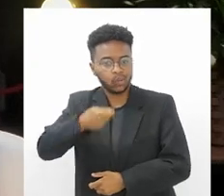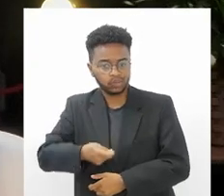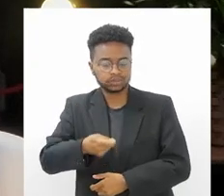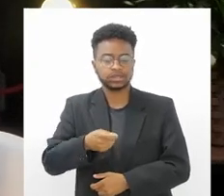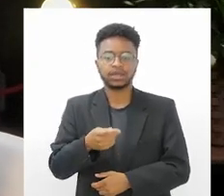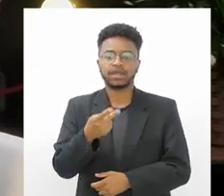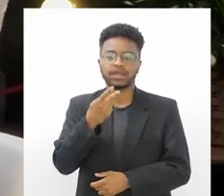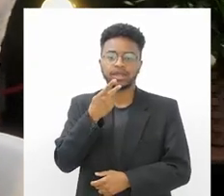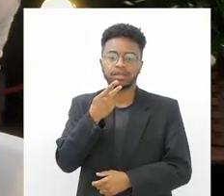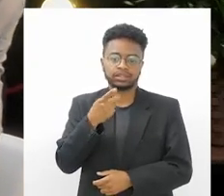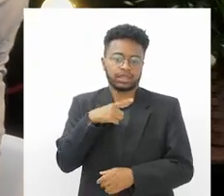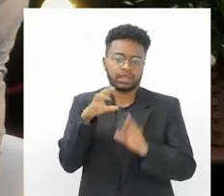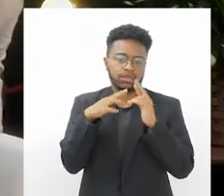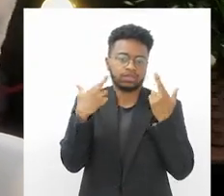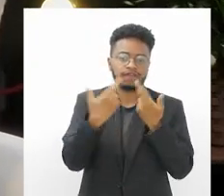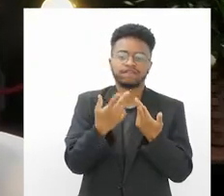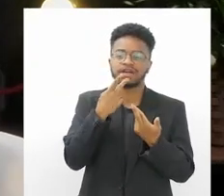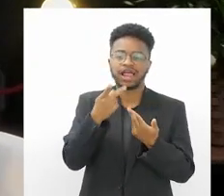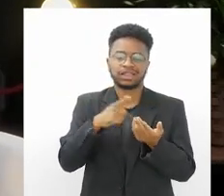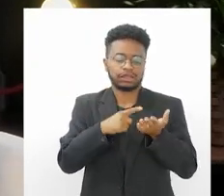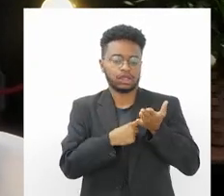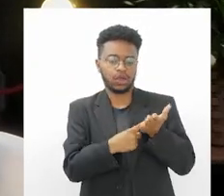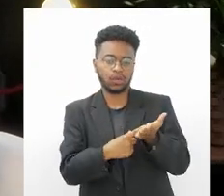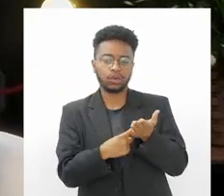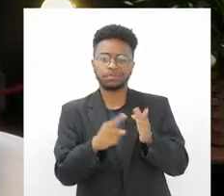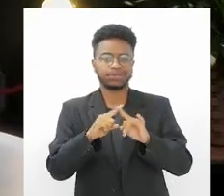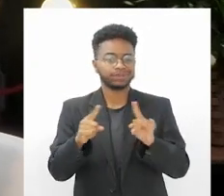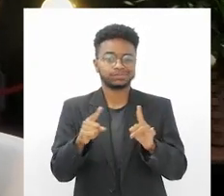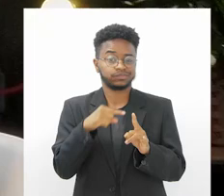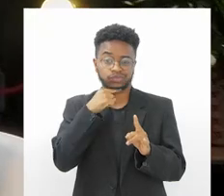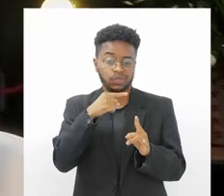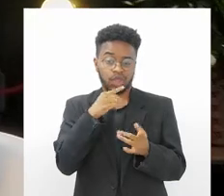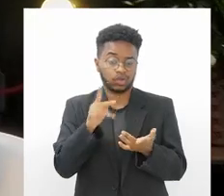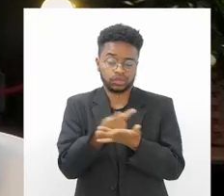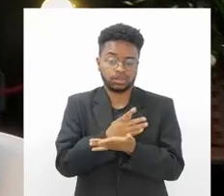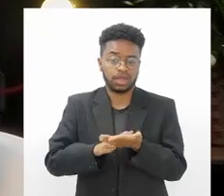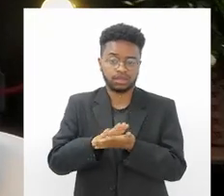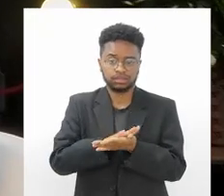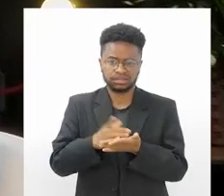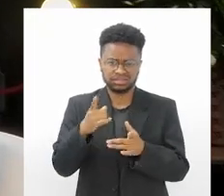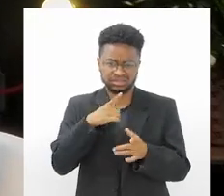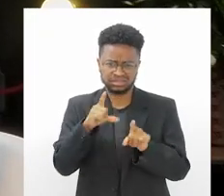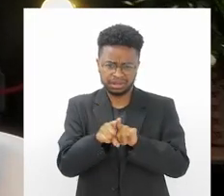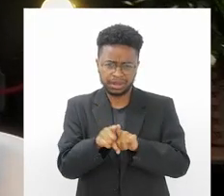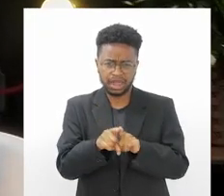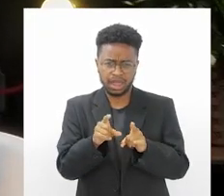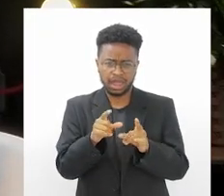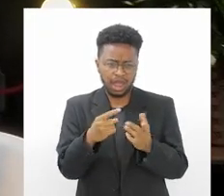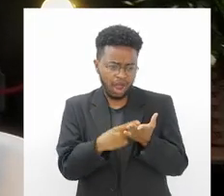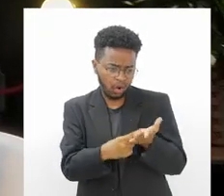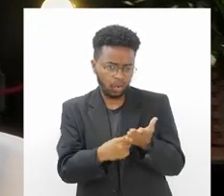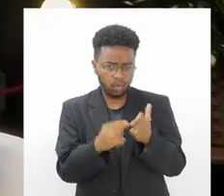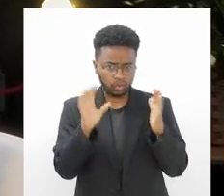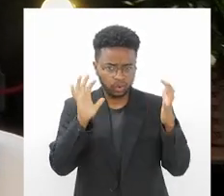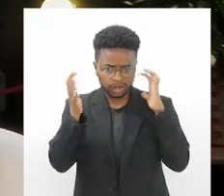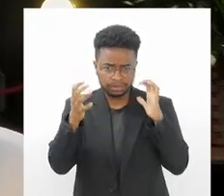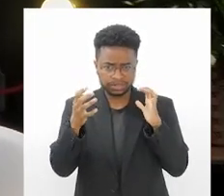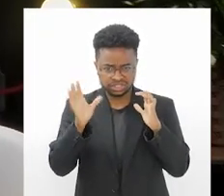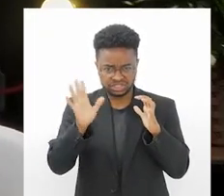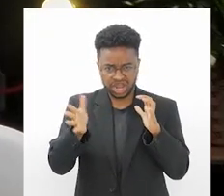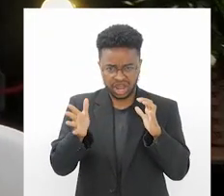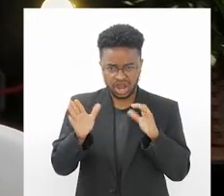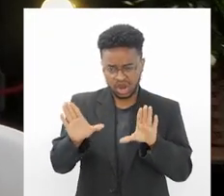se reúnem e falam, ah, vamos chegar a um acordo, não tem acordo nenhum. Esse acordo também do clima, que já se reuniu,